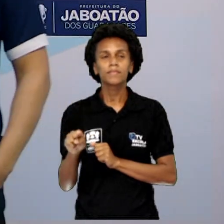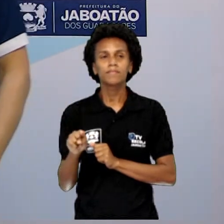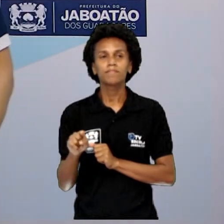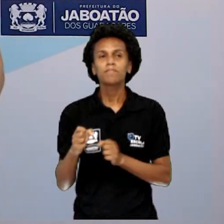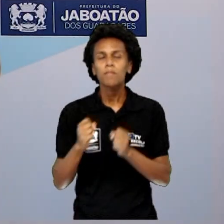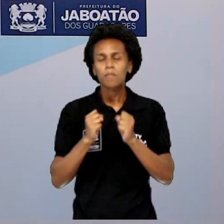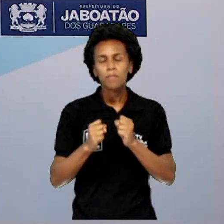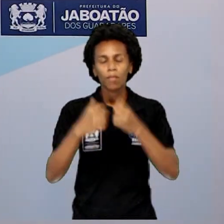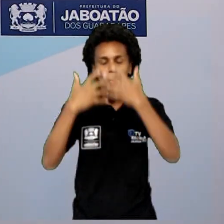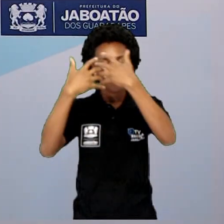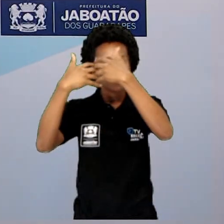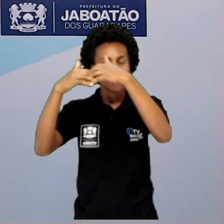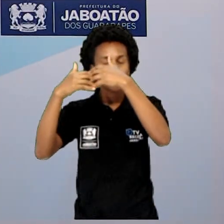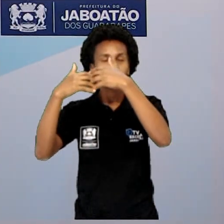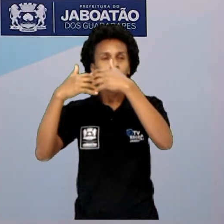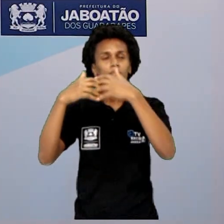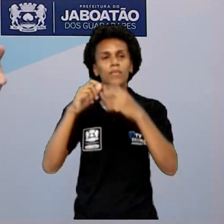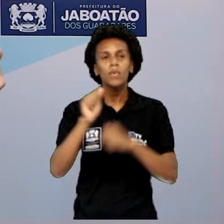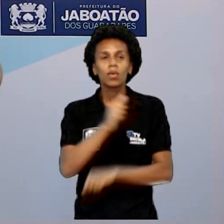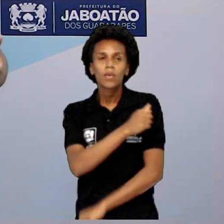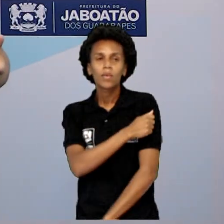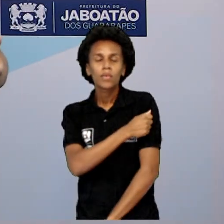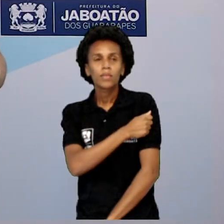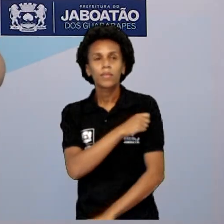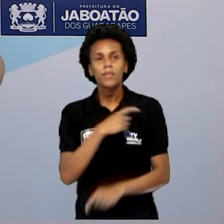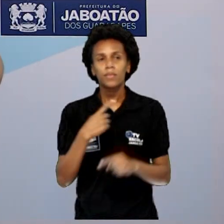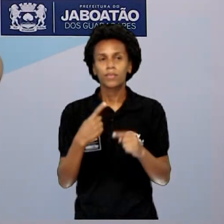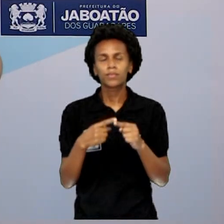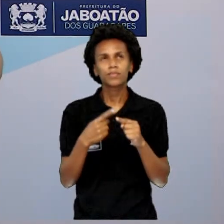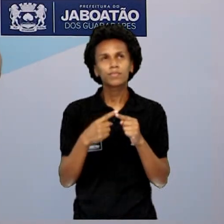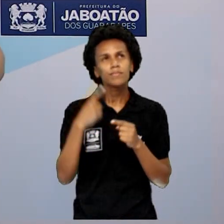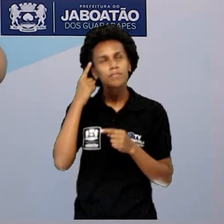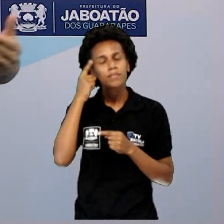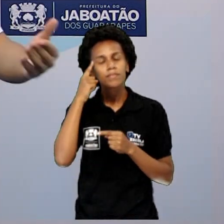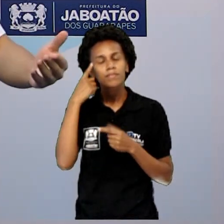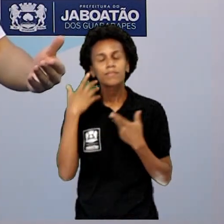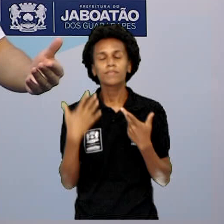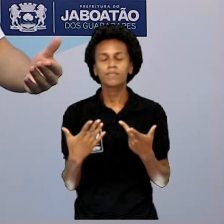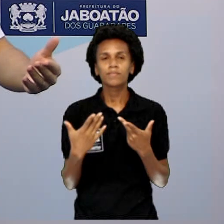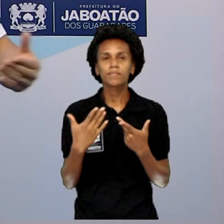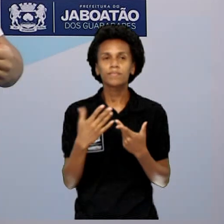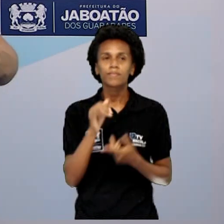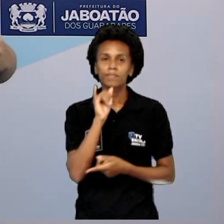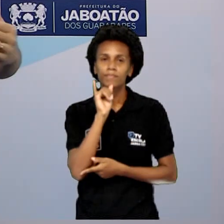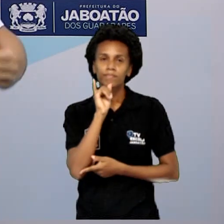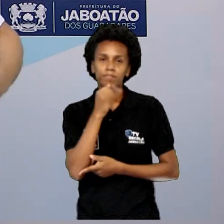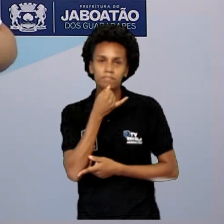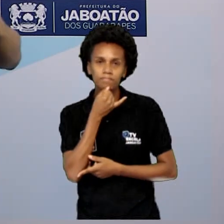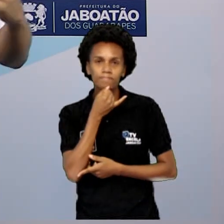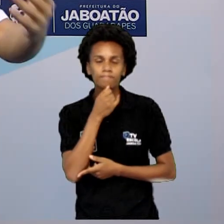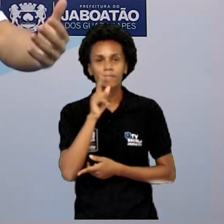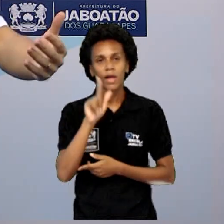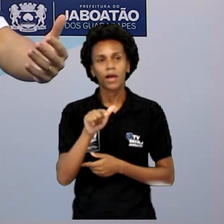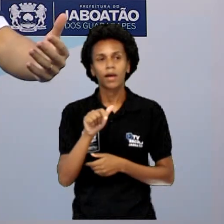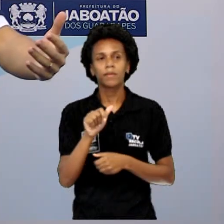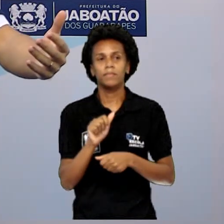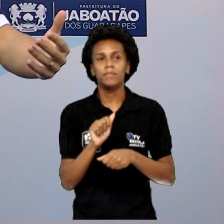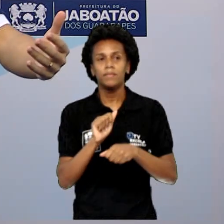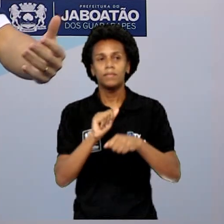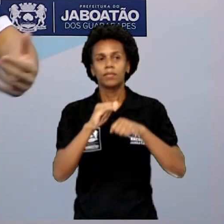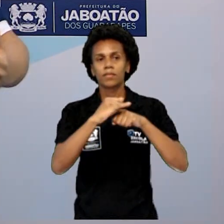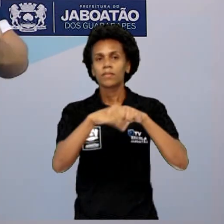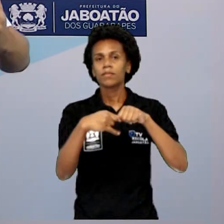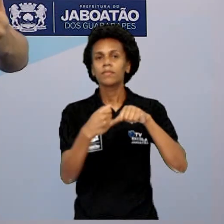estão acostumados a pensar da seguinte forma. Ora, infeliz é um adjetivo, pois ele está dando ali uma característica de